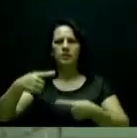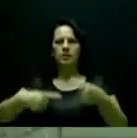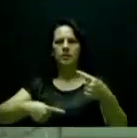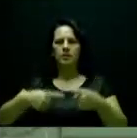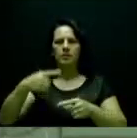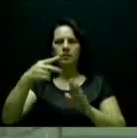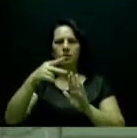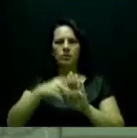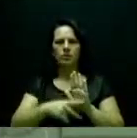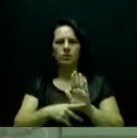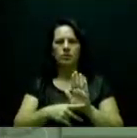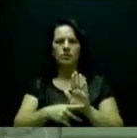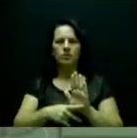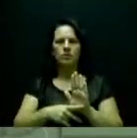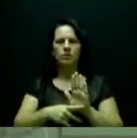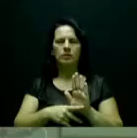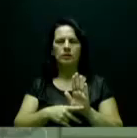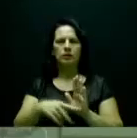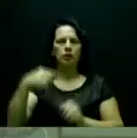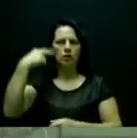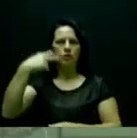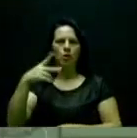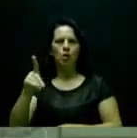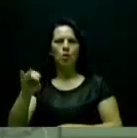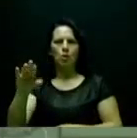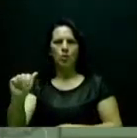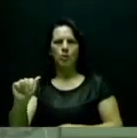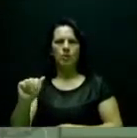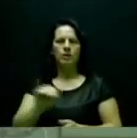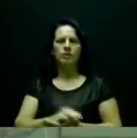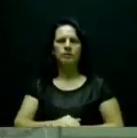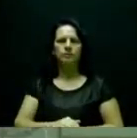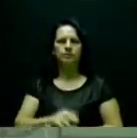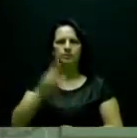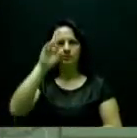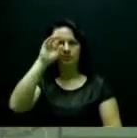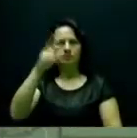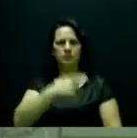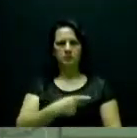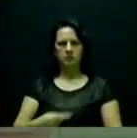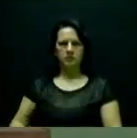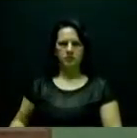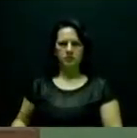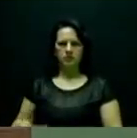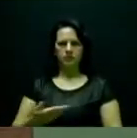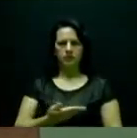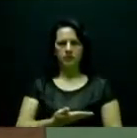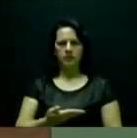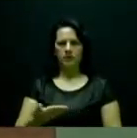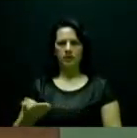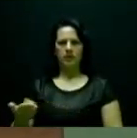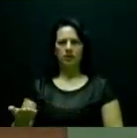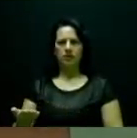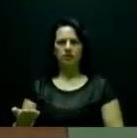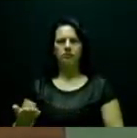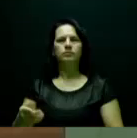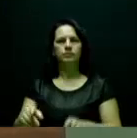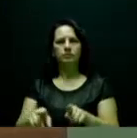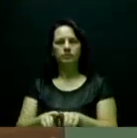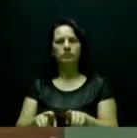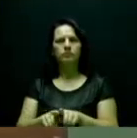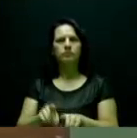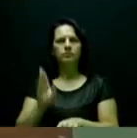o parecer. Presidente. Com a palavra, vereador Doda. Senhor presidente, senhores vereadores, assim como